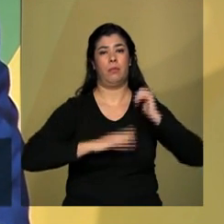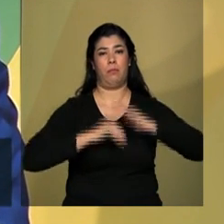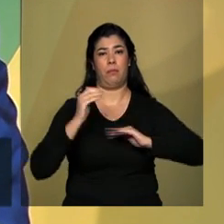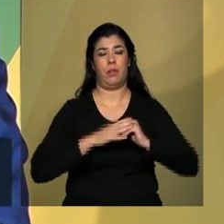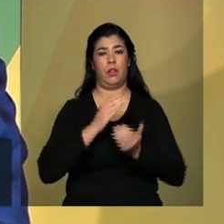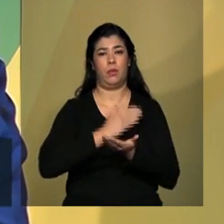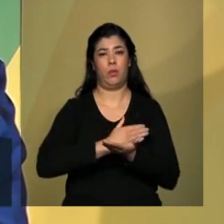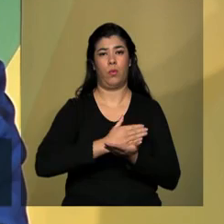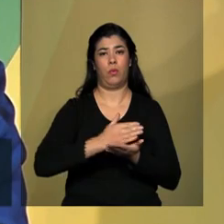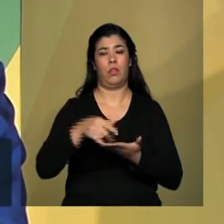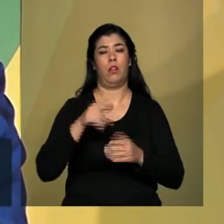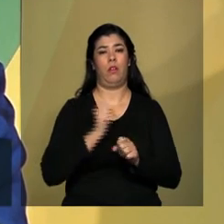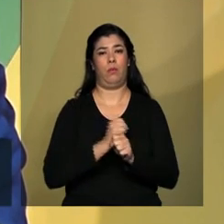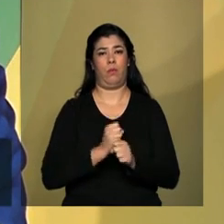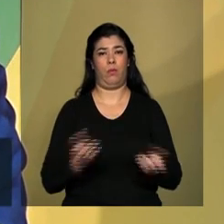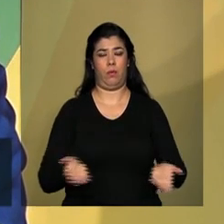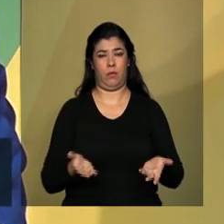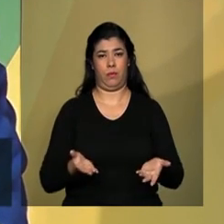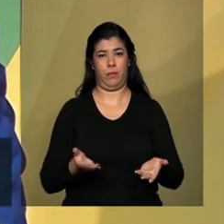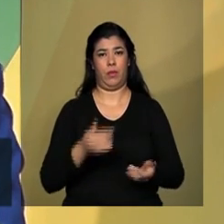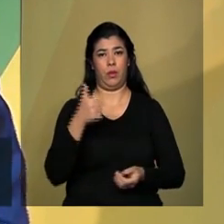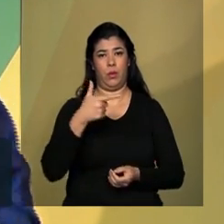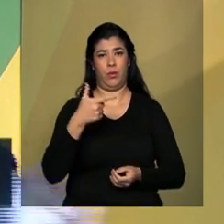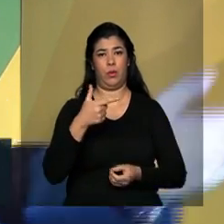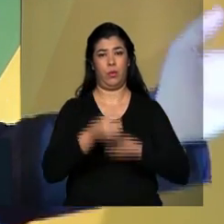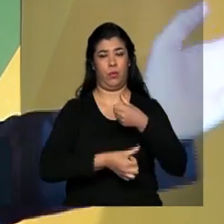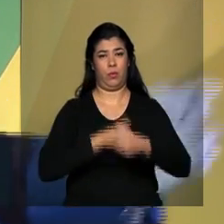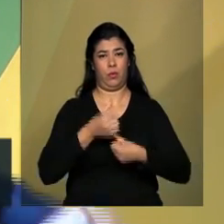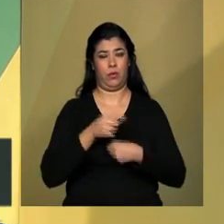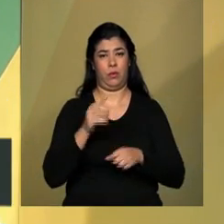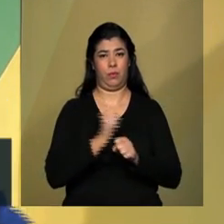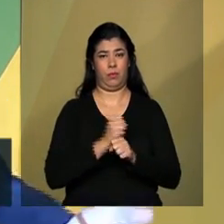já ainda este ano, no segundo semestre deste ano.